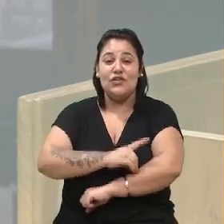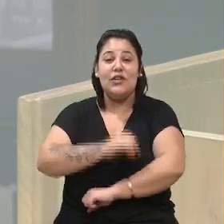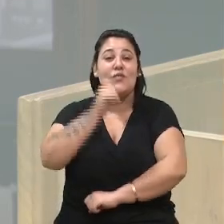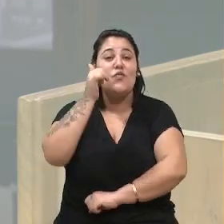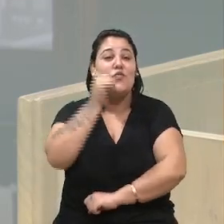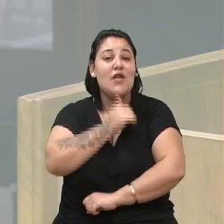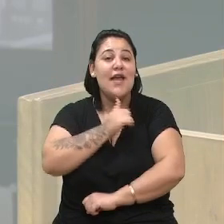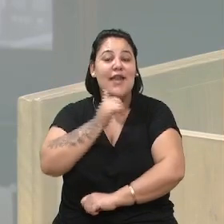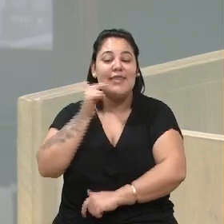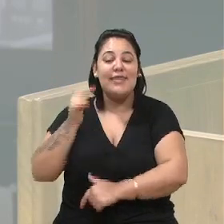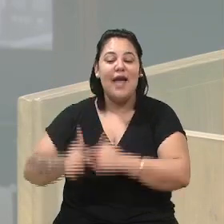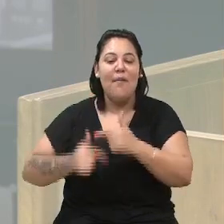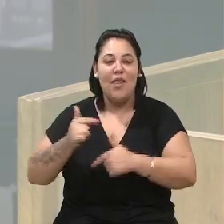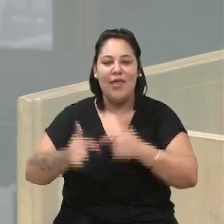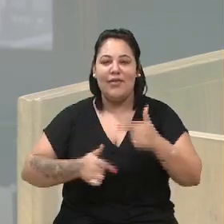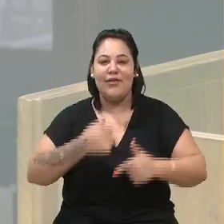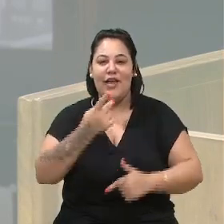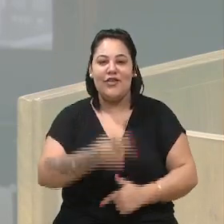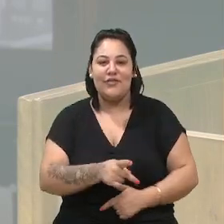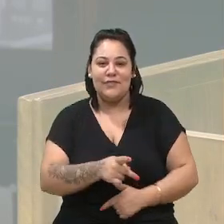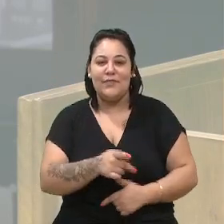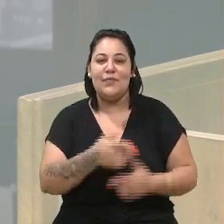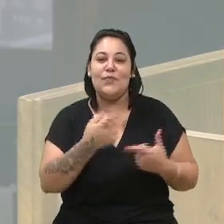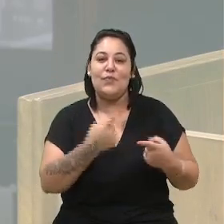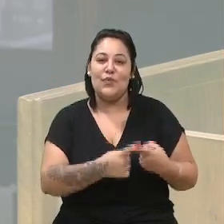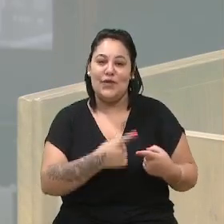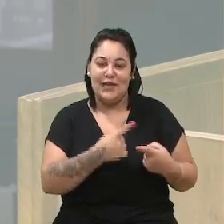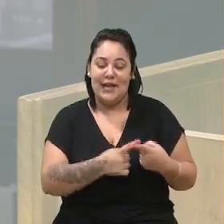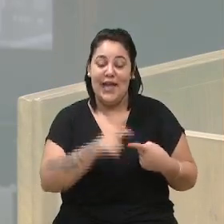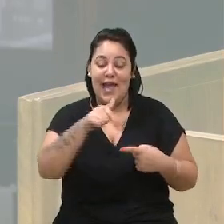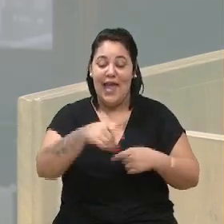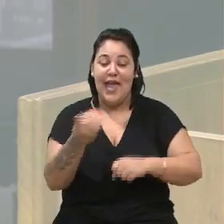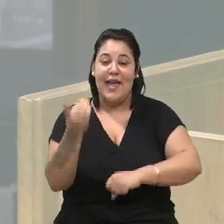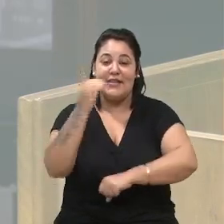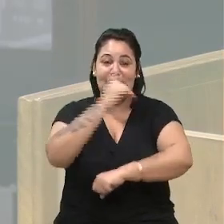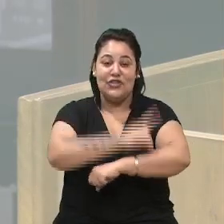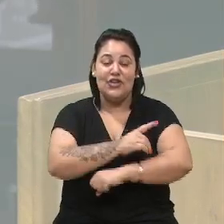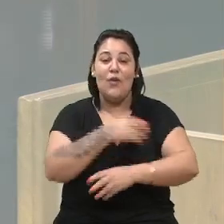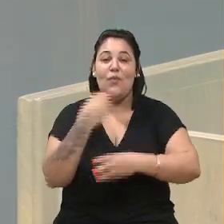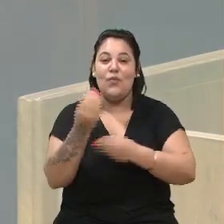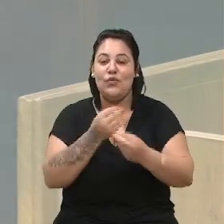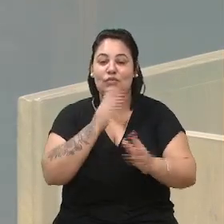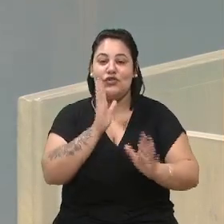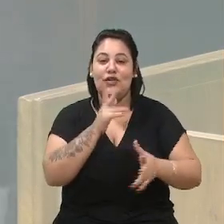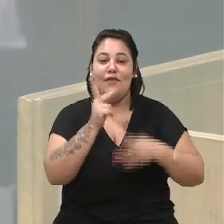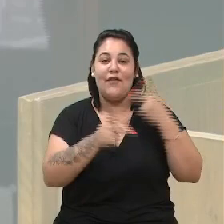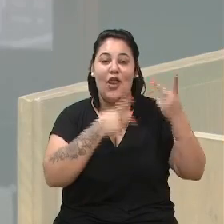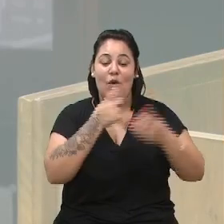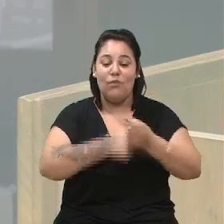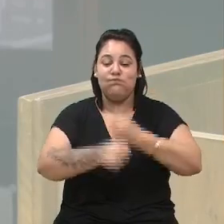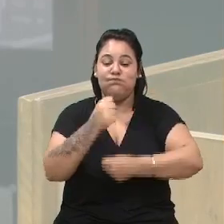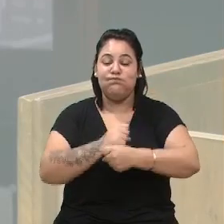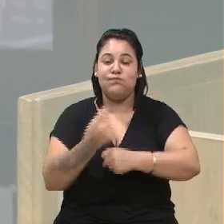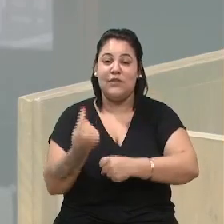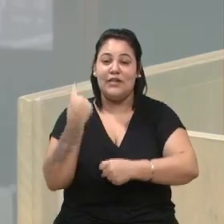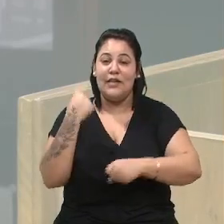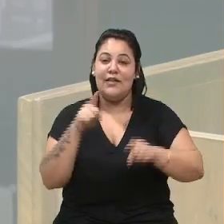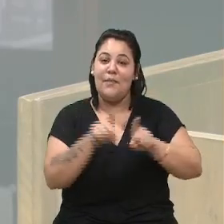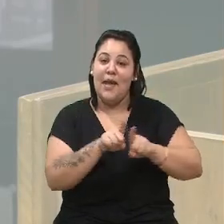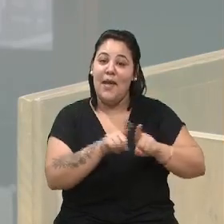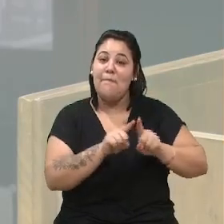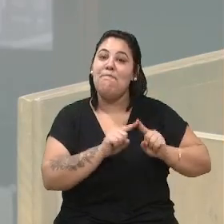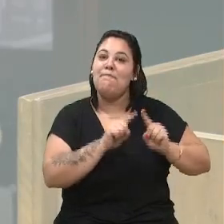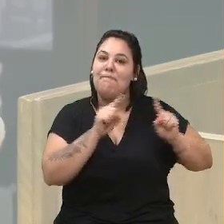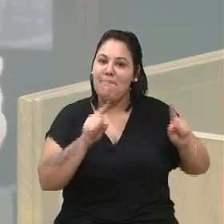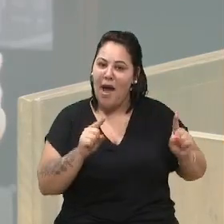Mulheres Trabalhadoras de Caxias do Sul. Porque esta data, muito se falou ano passado, mas muito se esqueceu